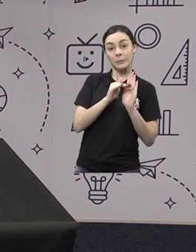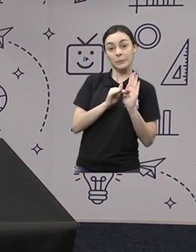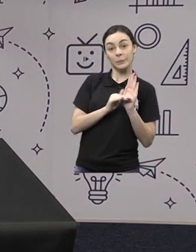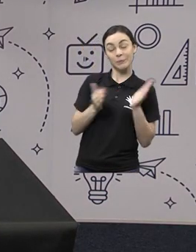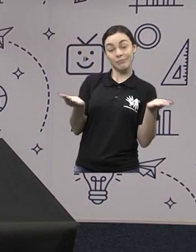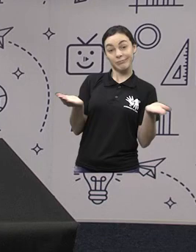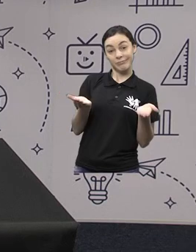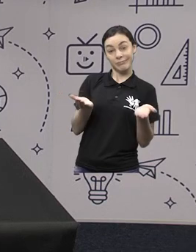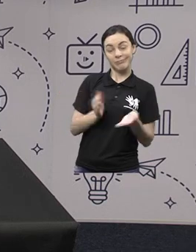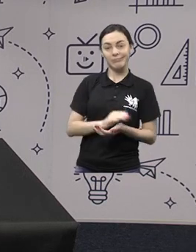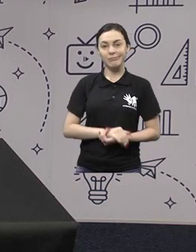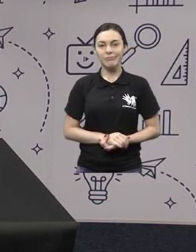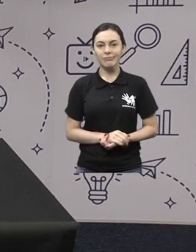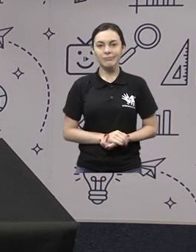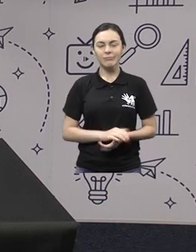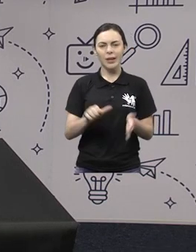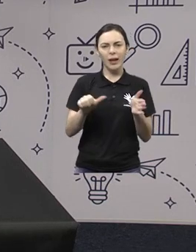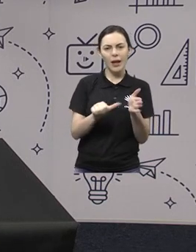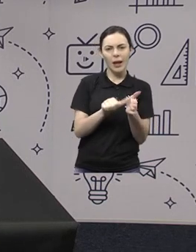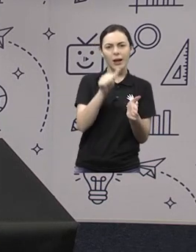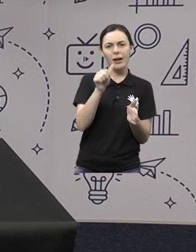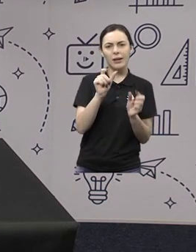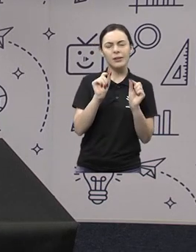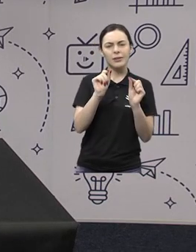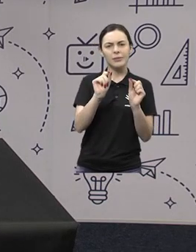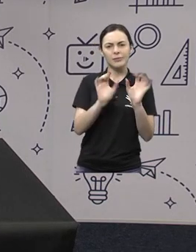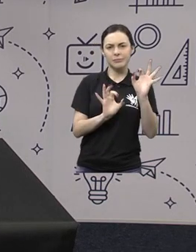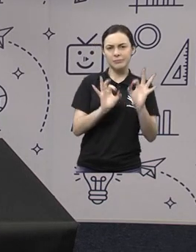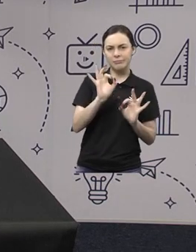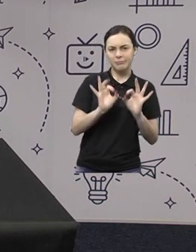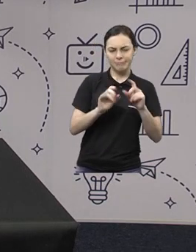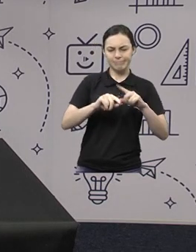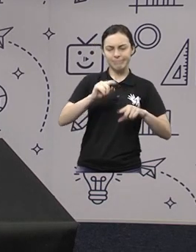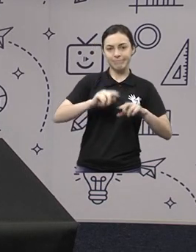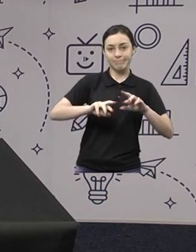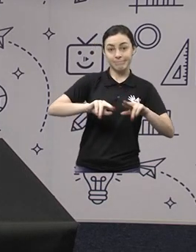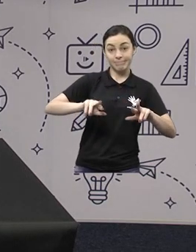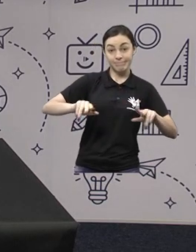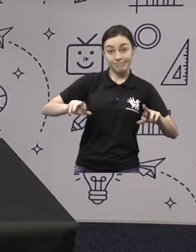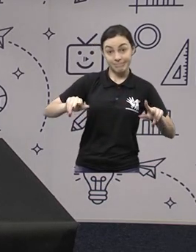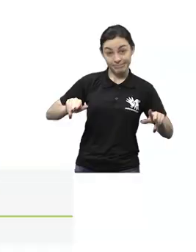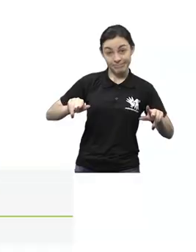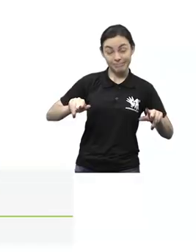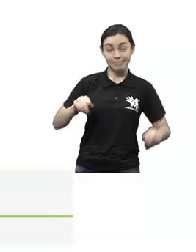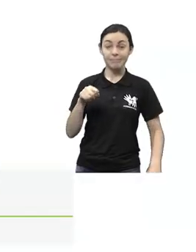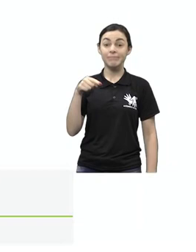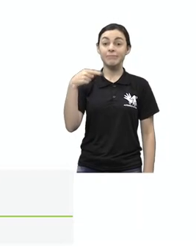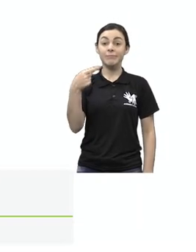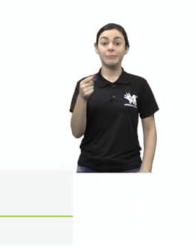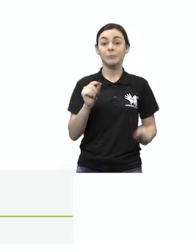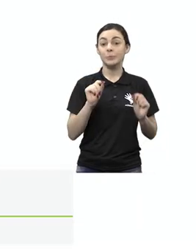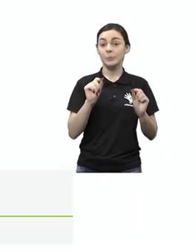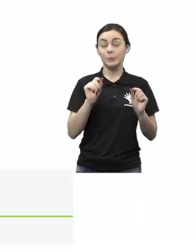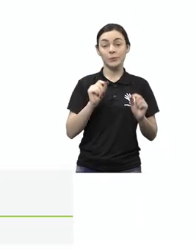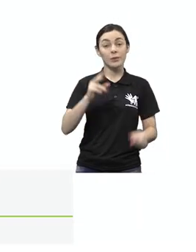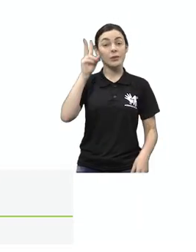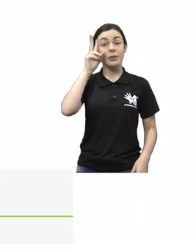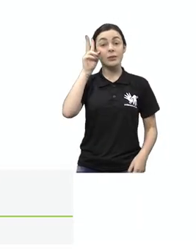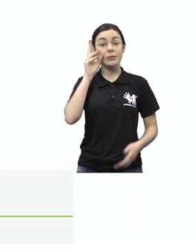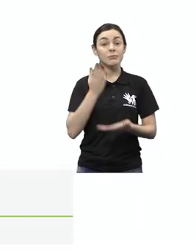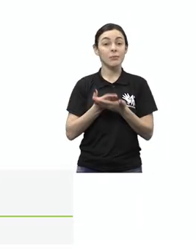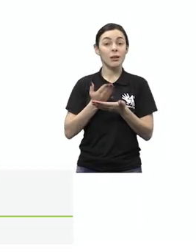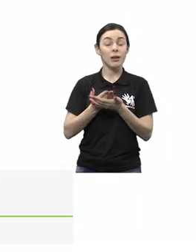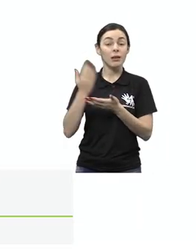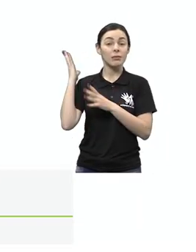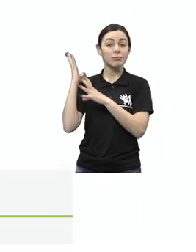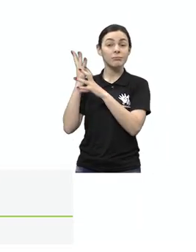será a nossa rotina do dia de hoje? Então, primeiro nós estaremos separando os nossos materiais, depois estaremos